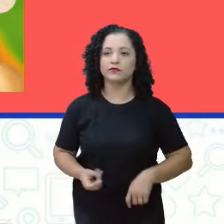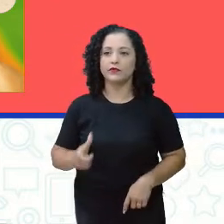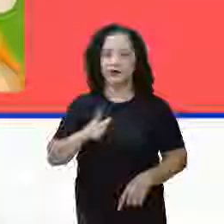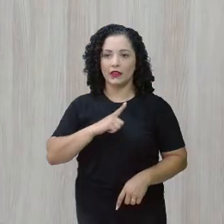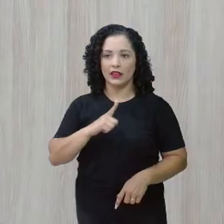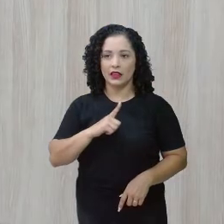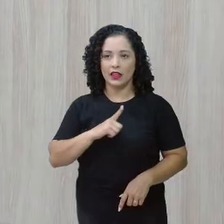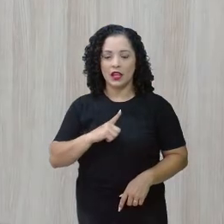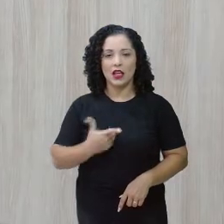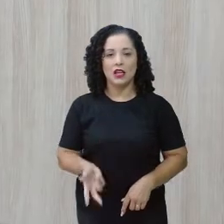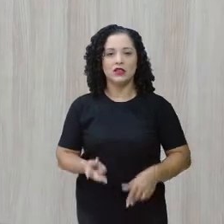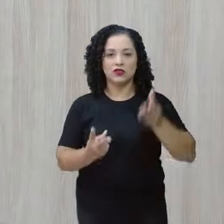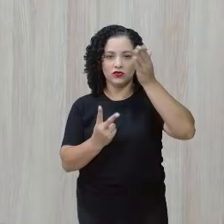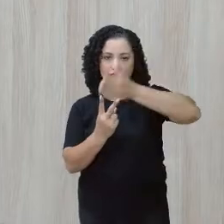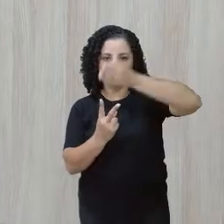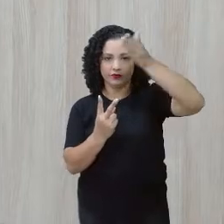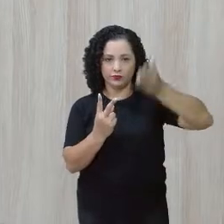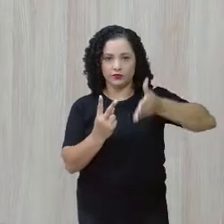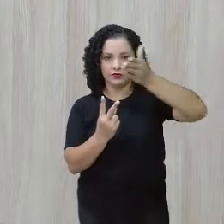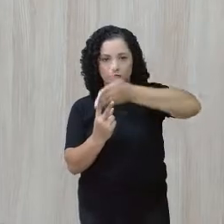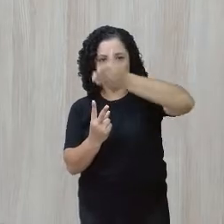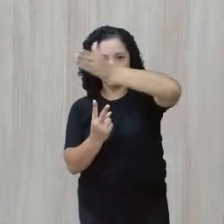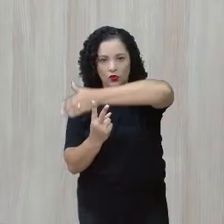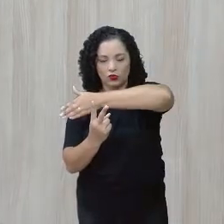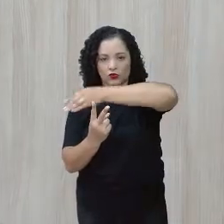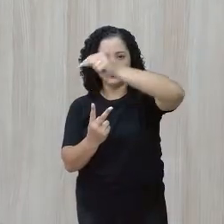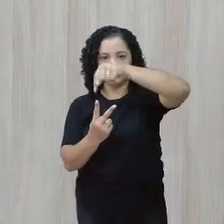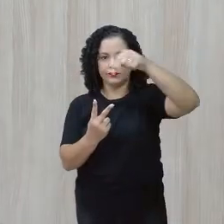tem essa subdivisão. Sistema linfático e o